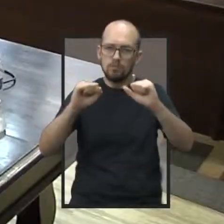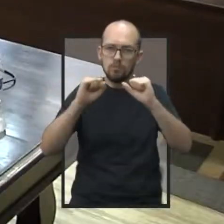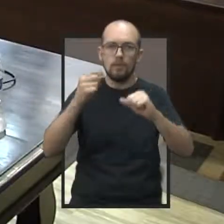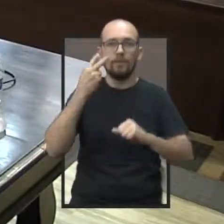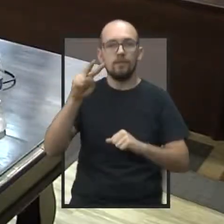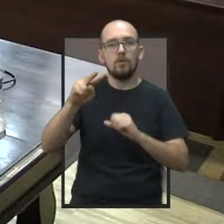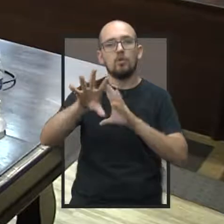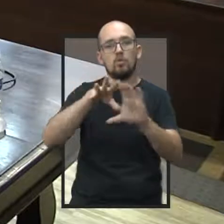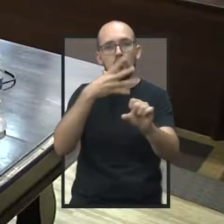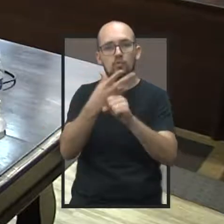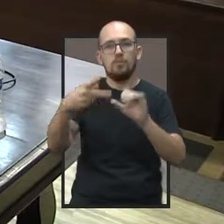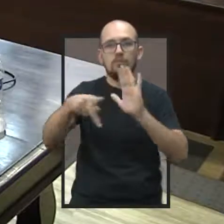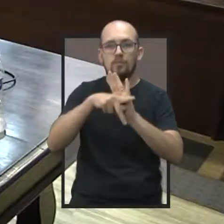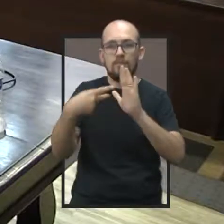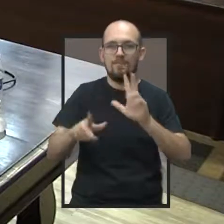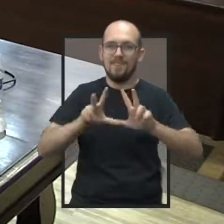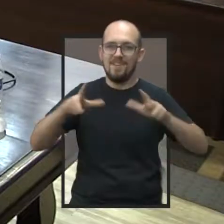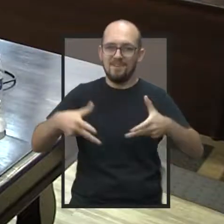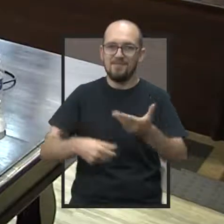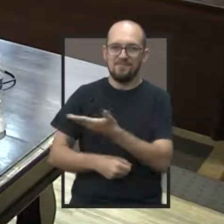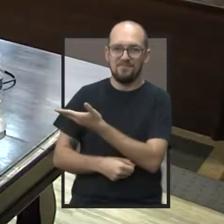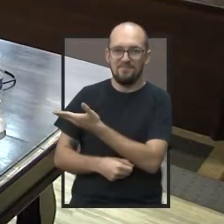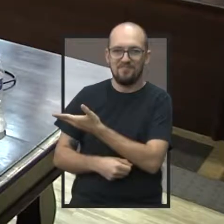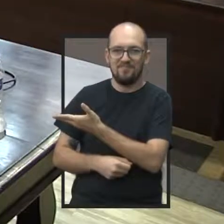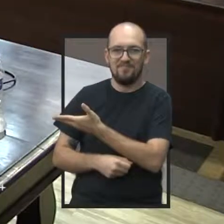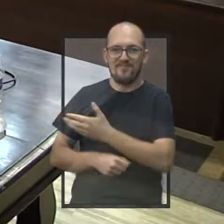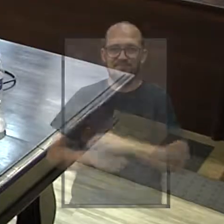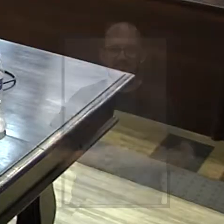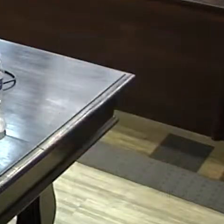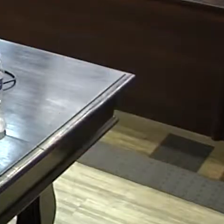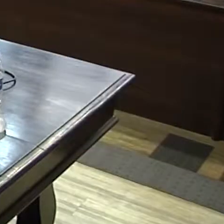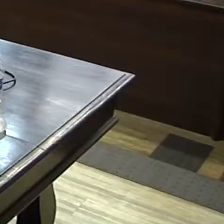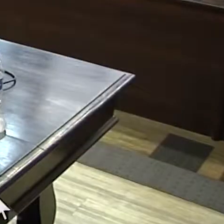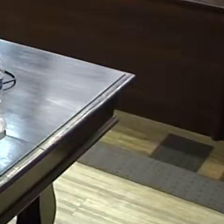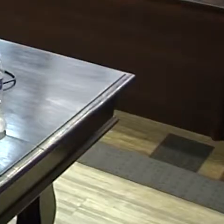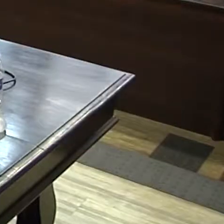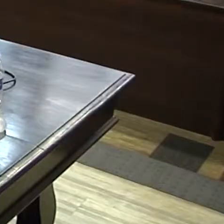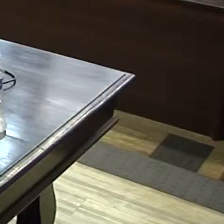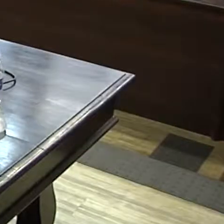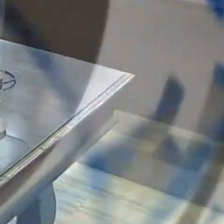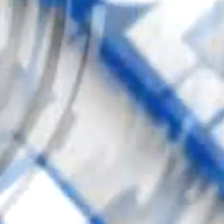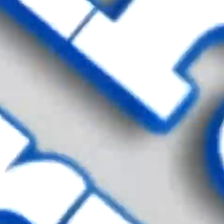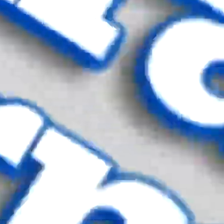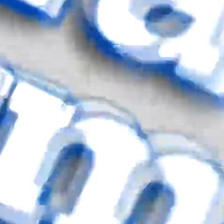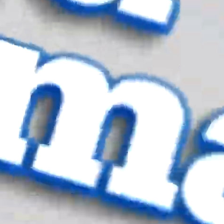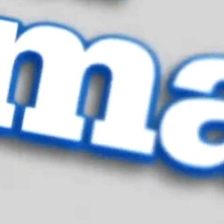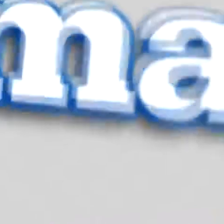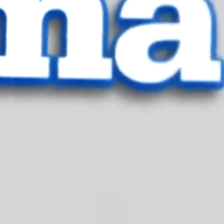encontro em nosso canal no YouTube, youtube.com/tvcanjaú.